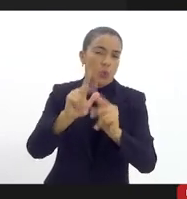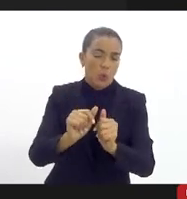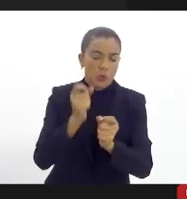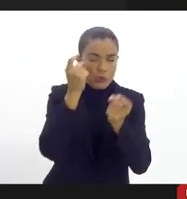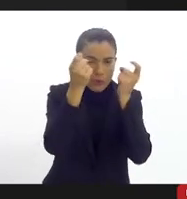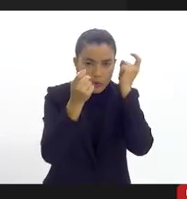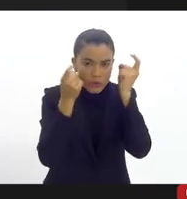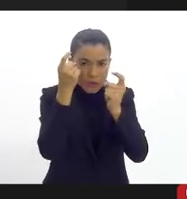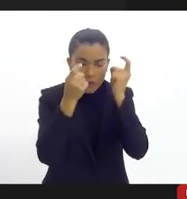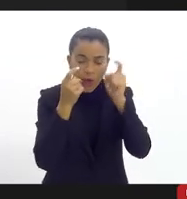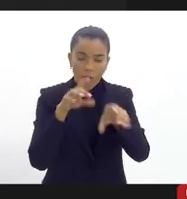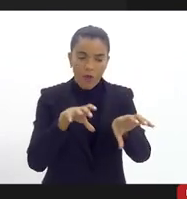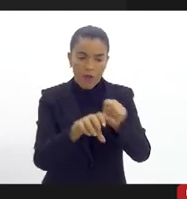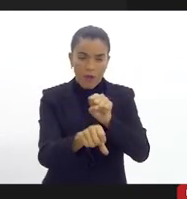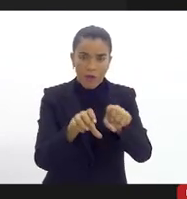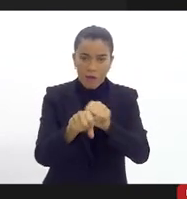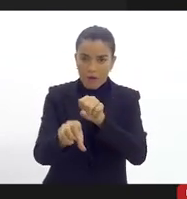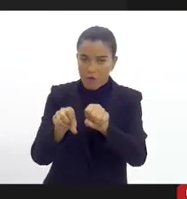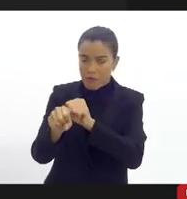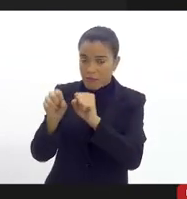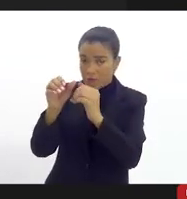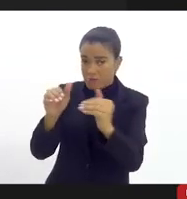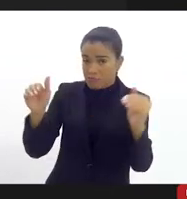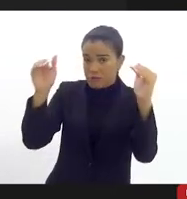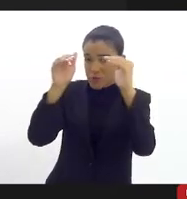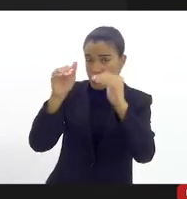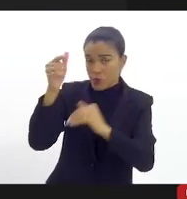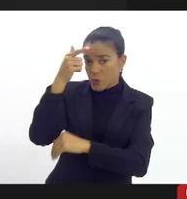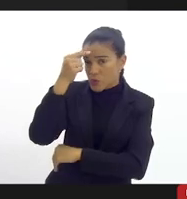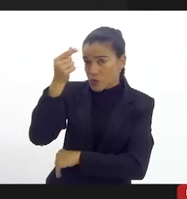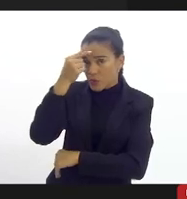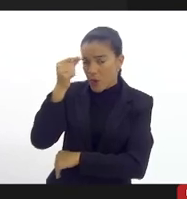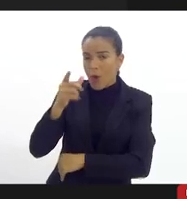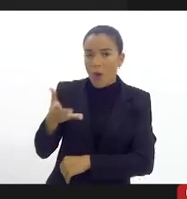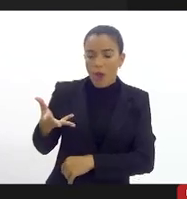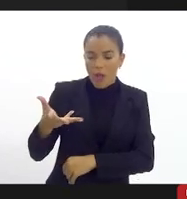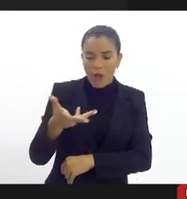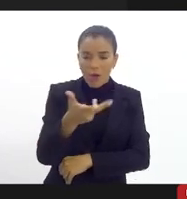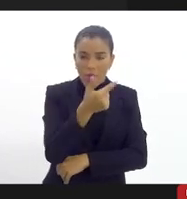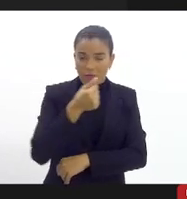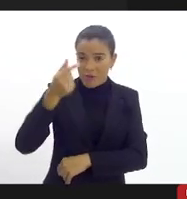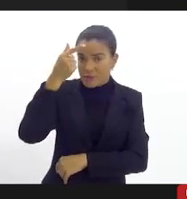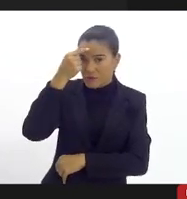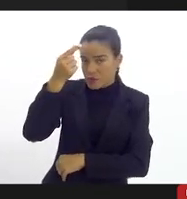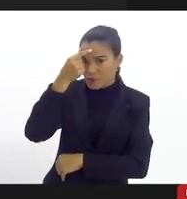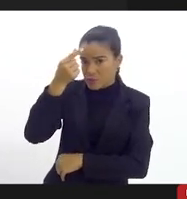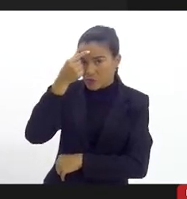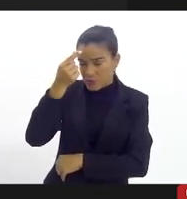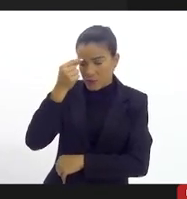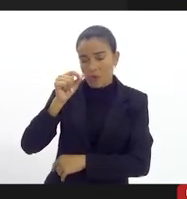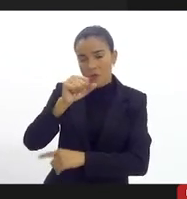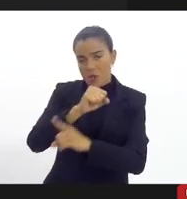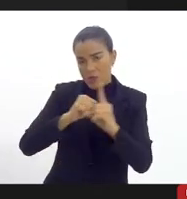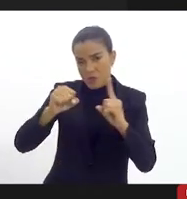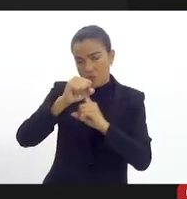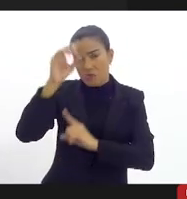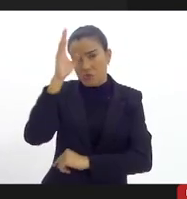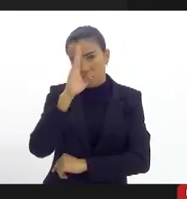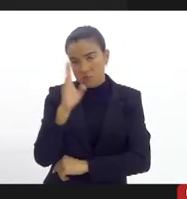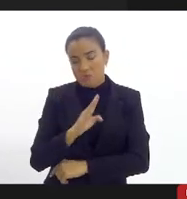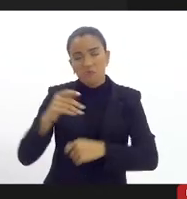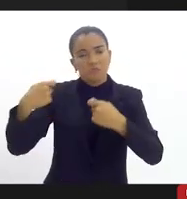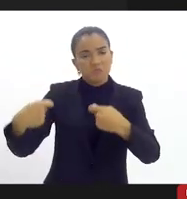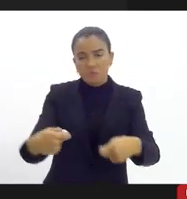com a formação superior com a qualificação superior da sociedade brasileira